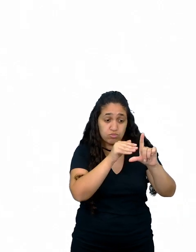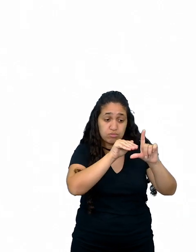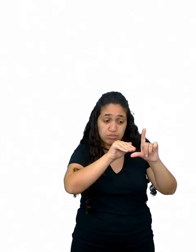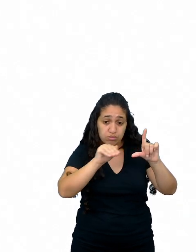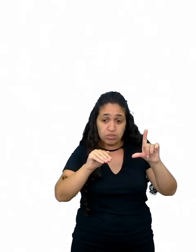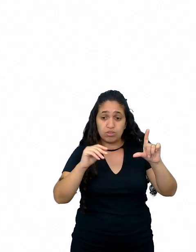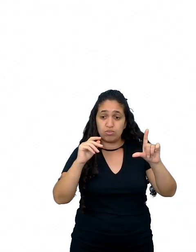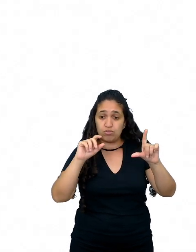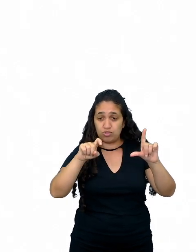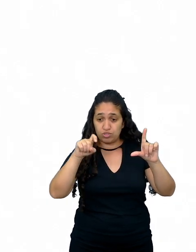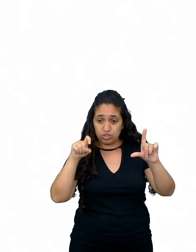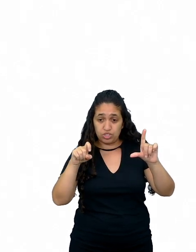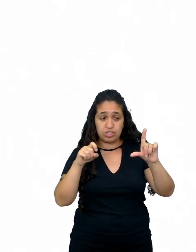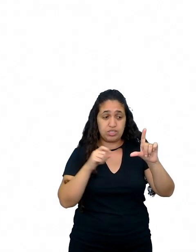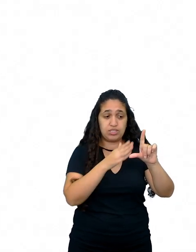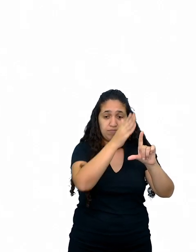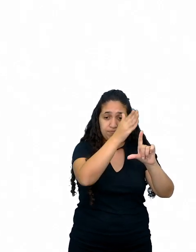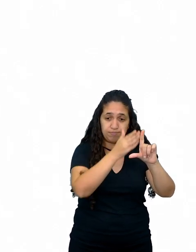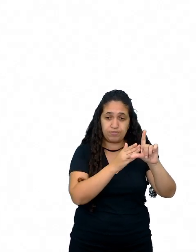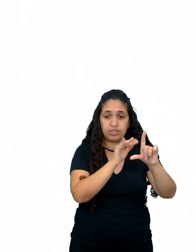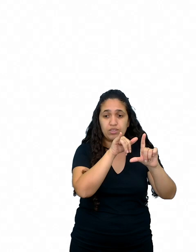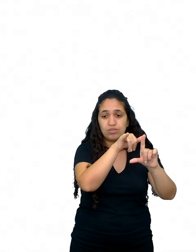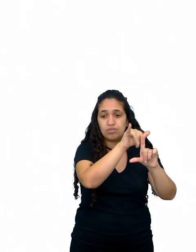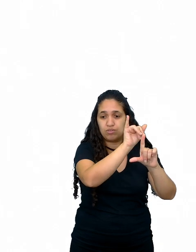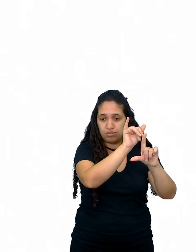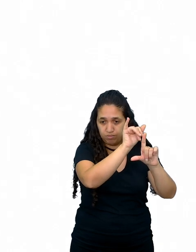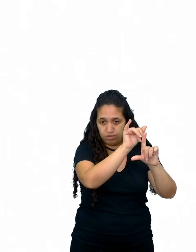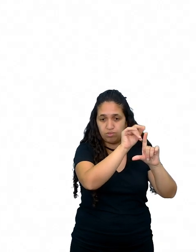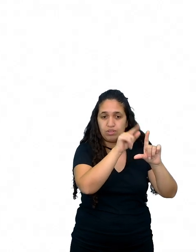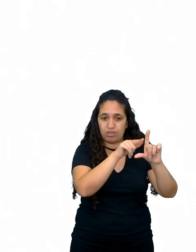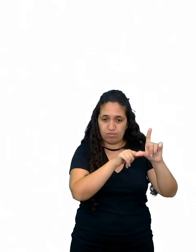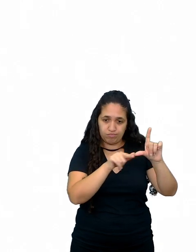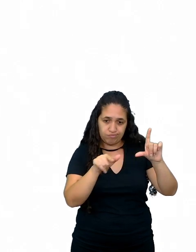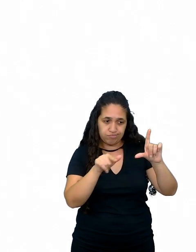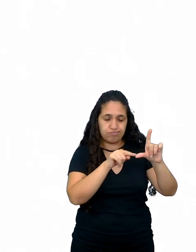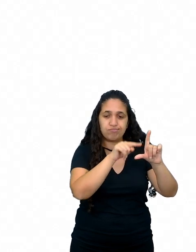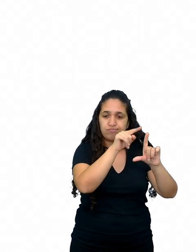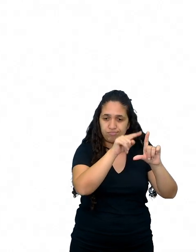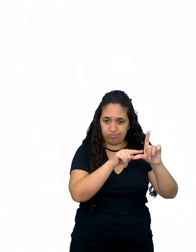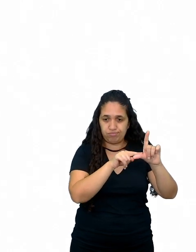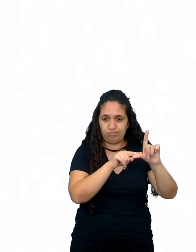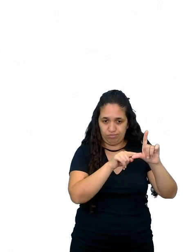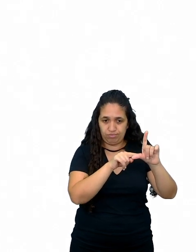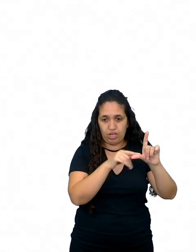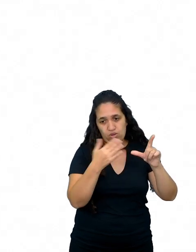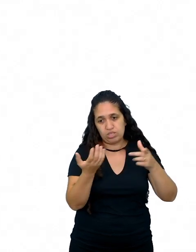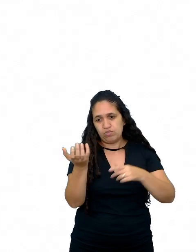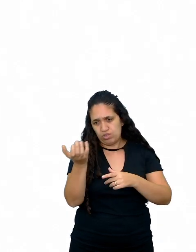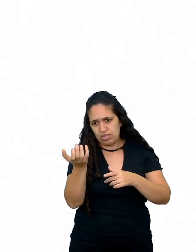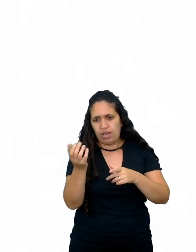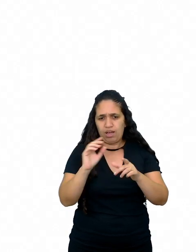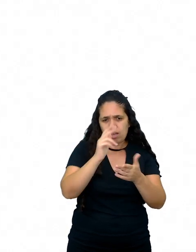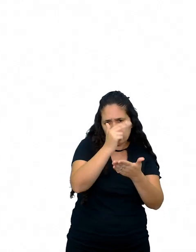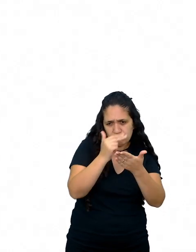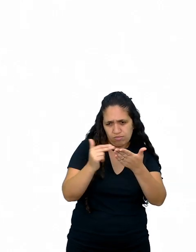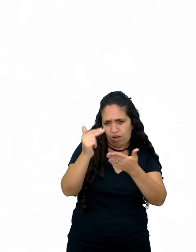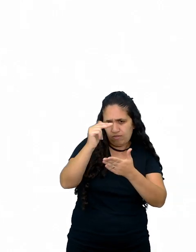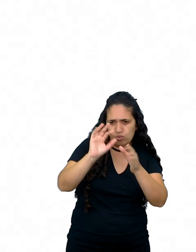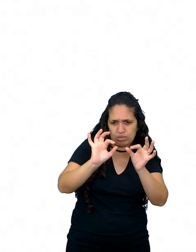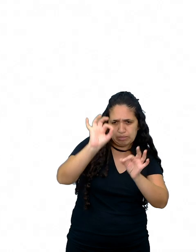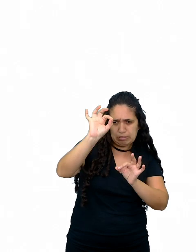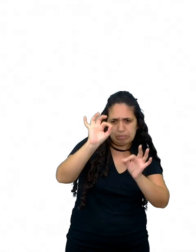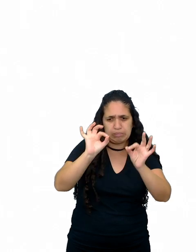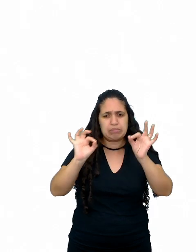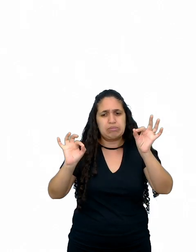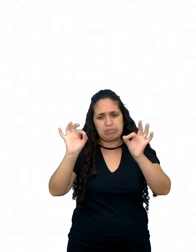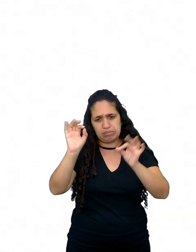1 centímetro. O eixo Y não vai mudar, a figura vai ficar distorcida. A não ser que você queira abrir uma discussão sobre escala, acho